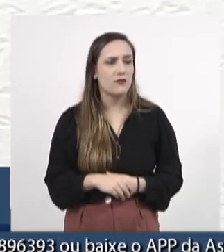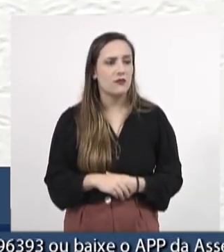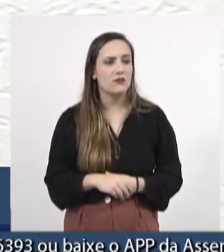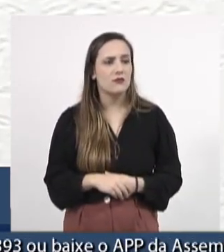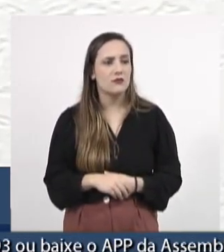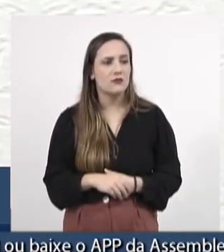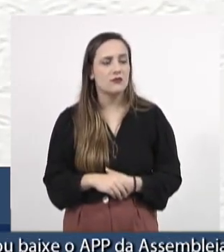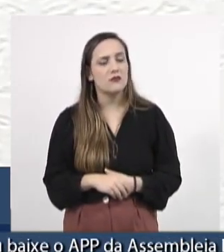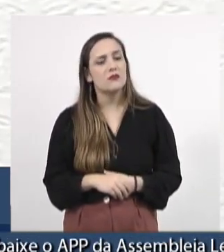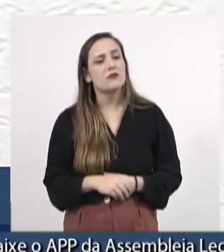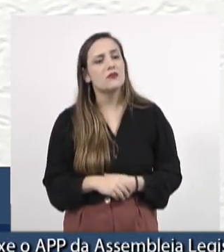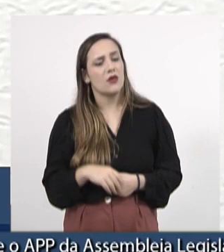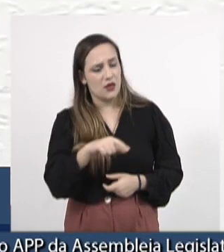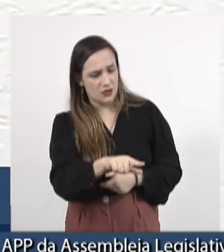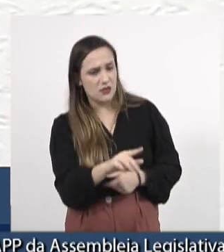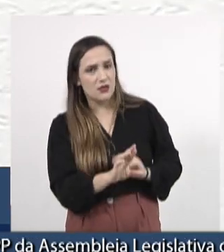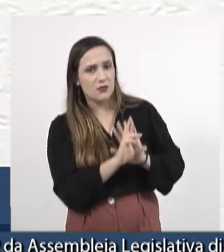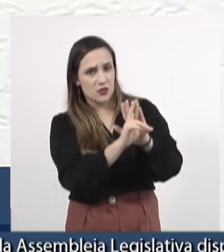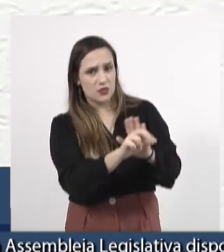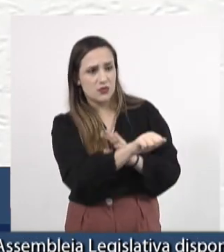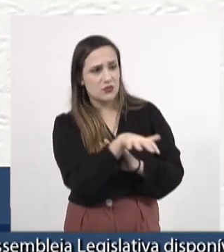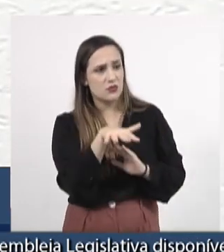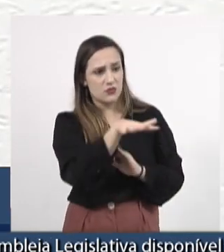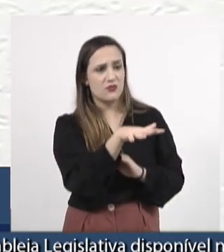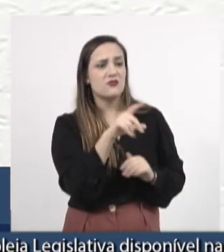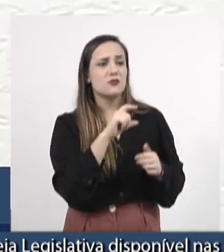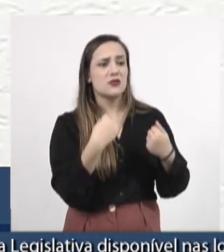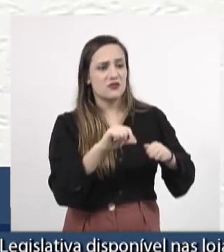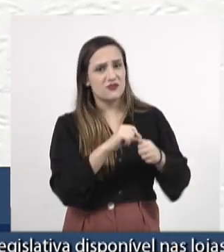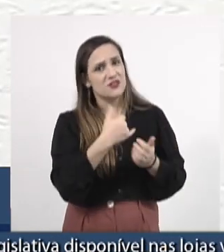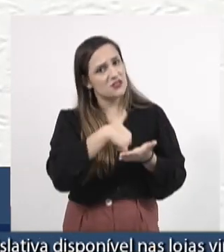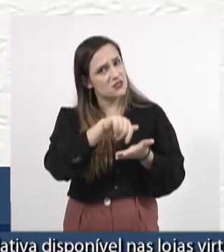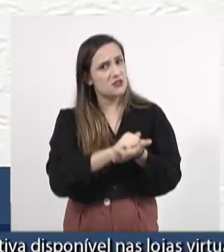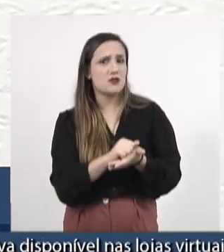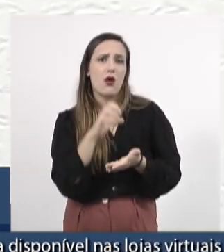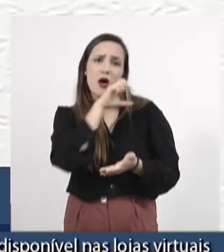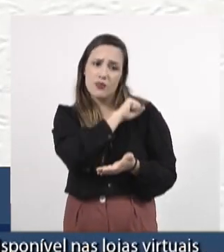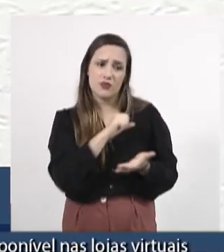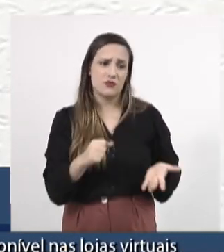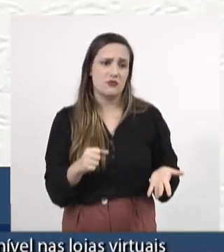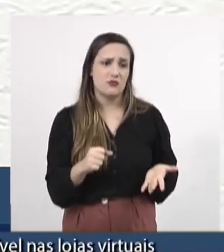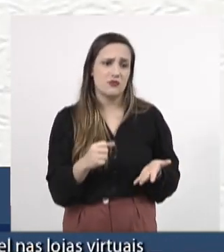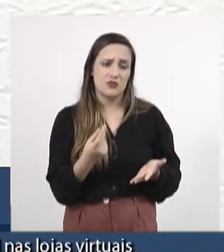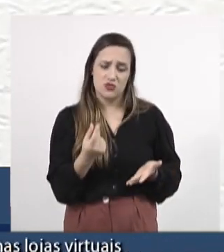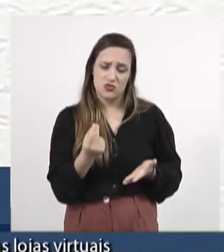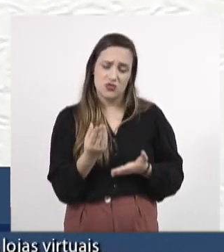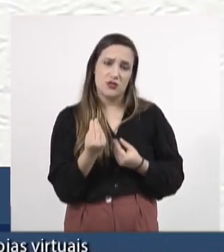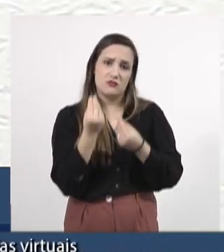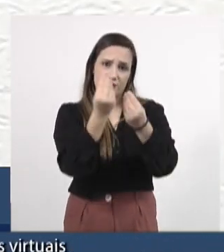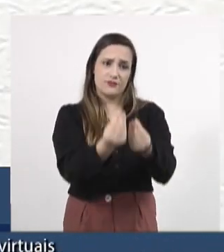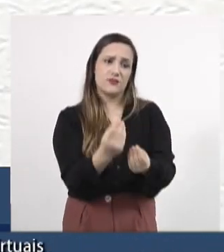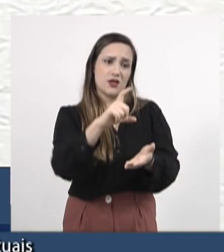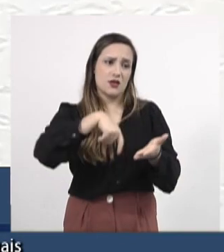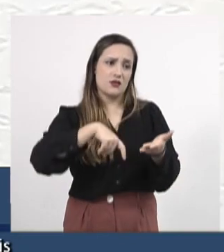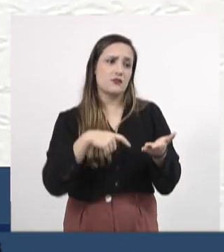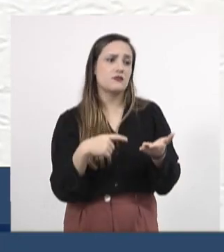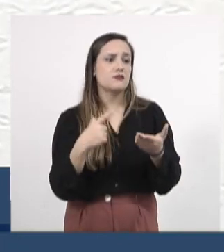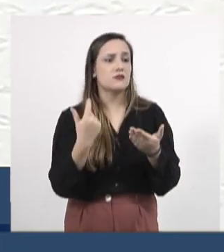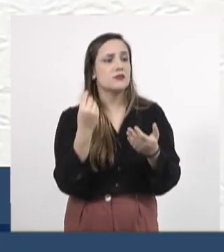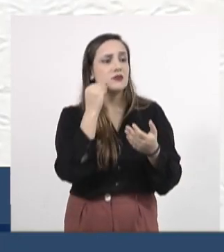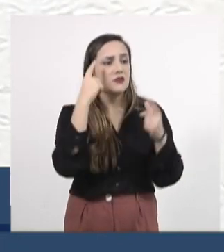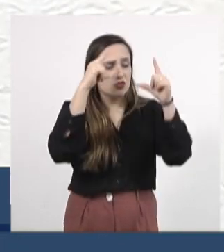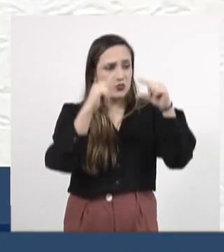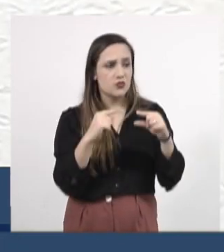representante aqui de Dourado da área social e mandar cadastrar as pessoas de lá e fornecer o cartão para poder amenizar a